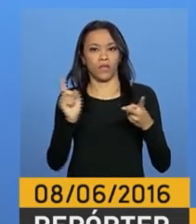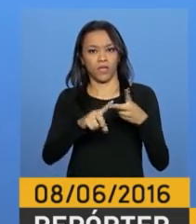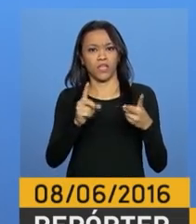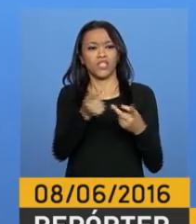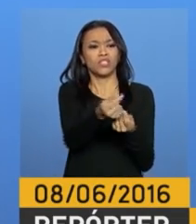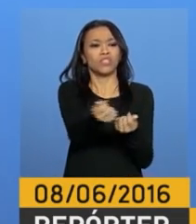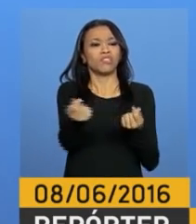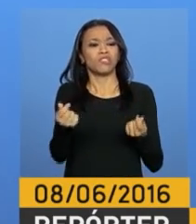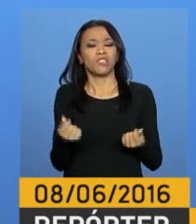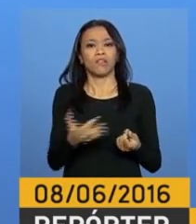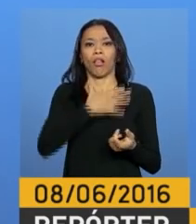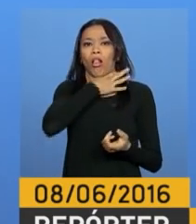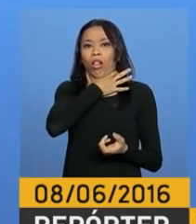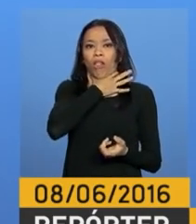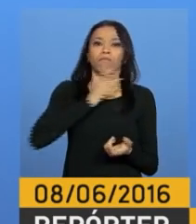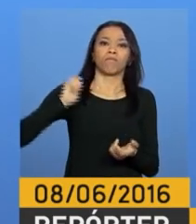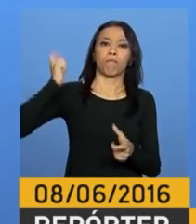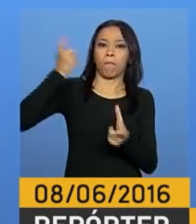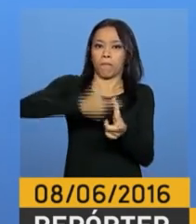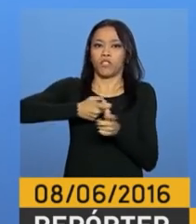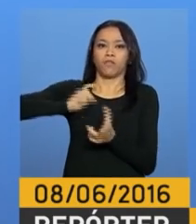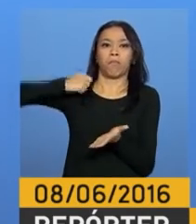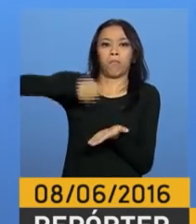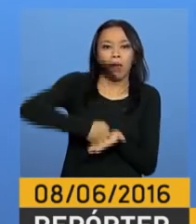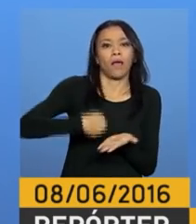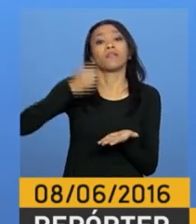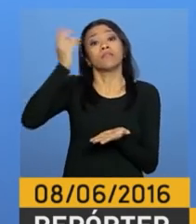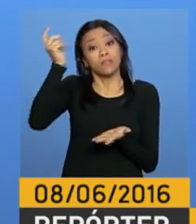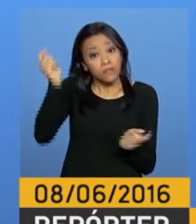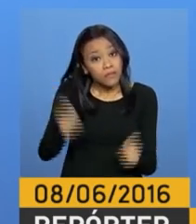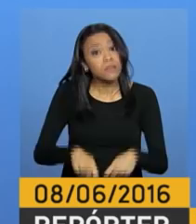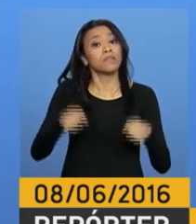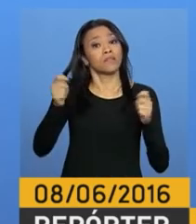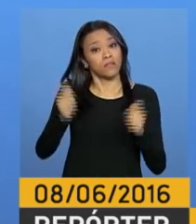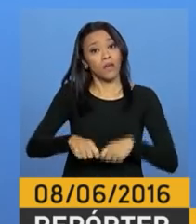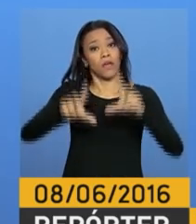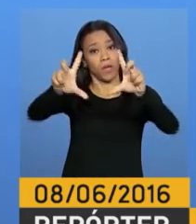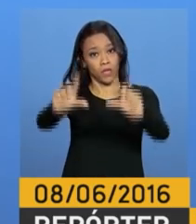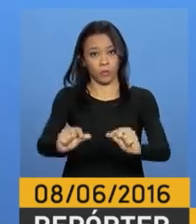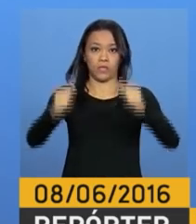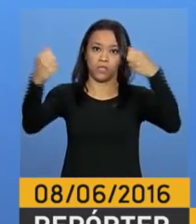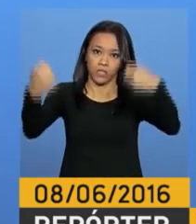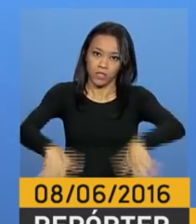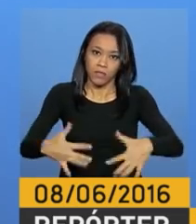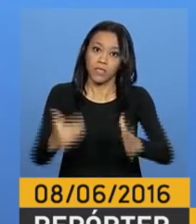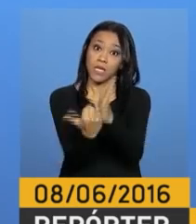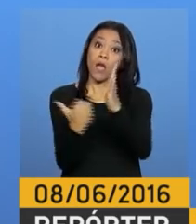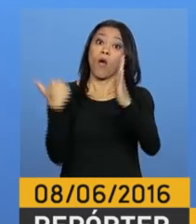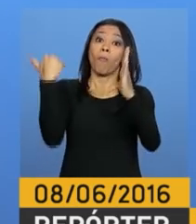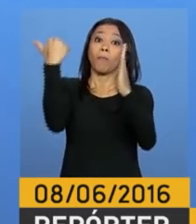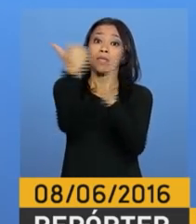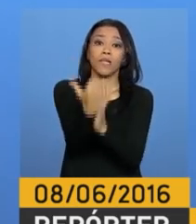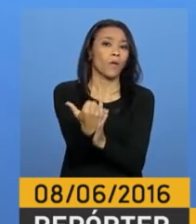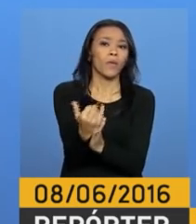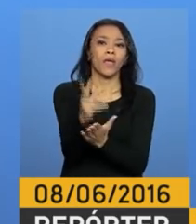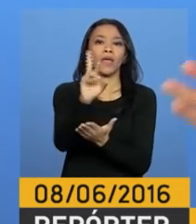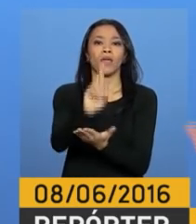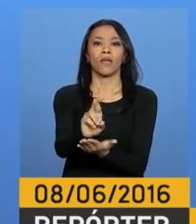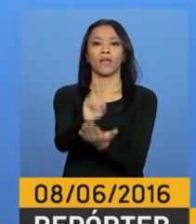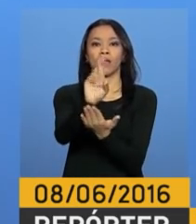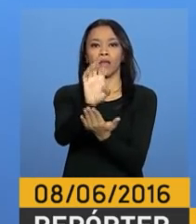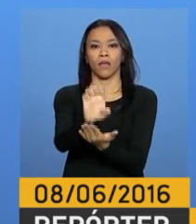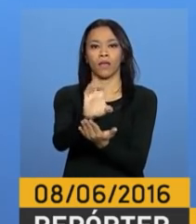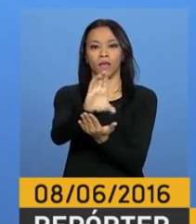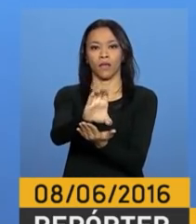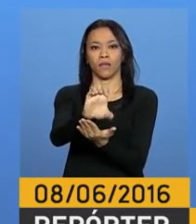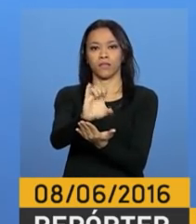recuperados enfim Há muitos caminhos de se reduzir despesa e aumentar receita aliás assim que todas as